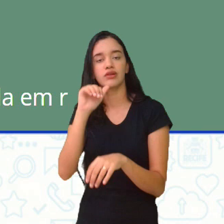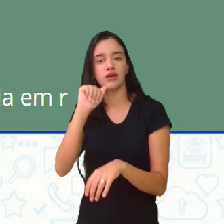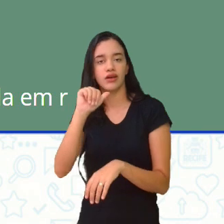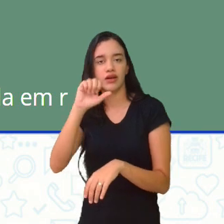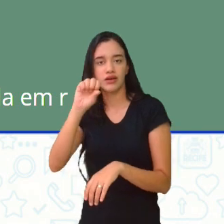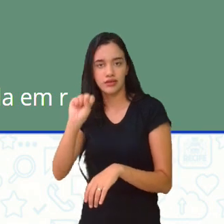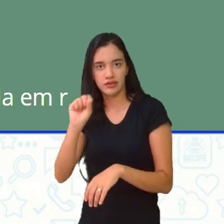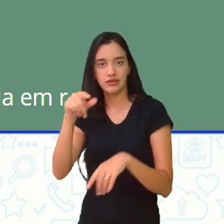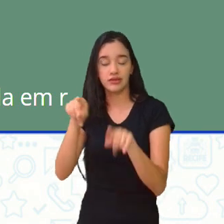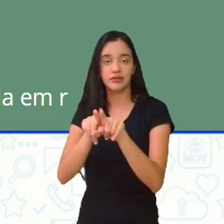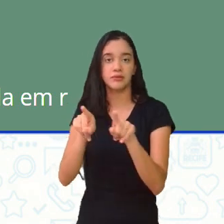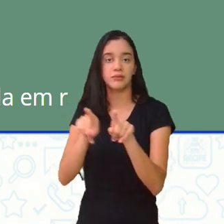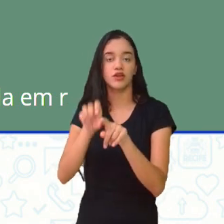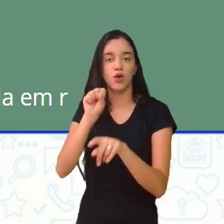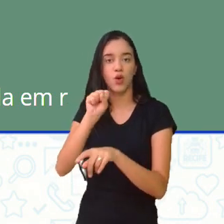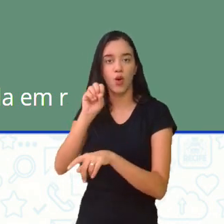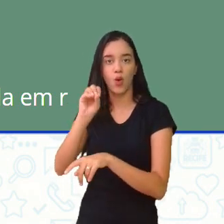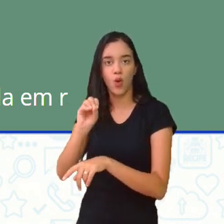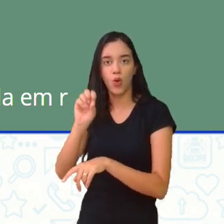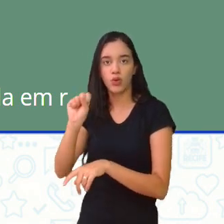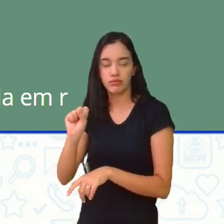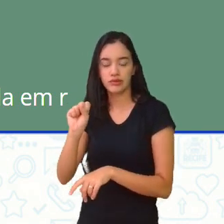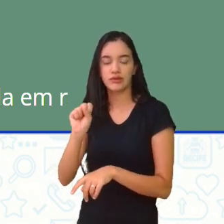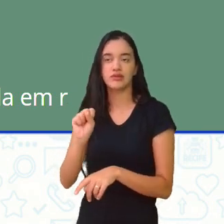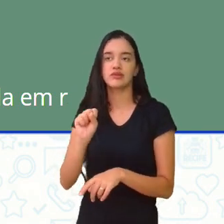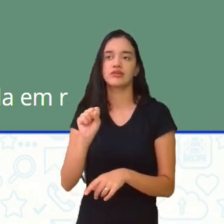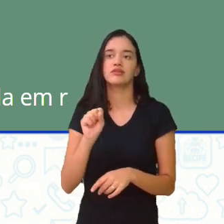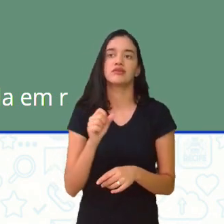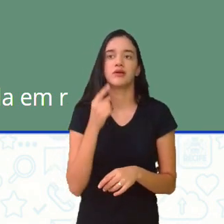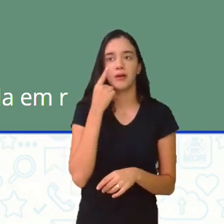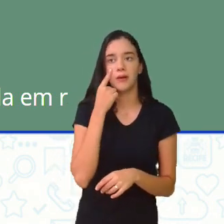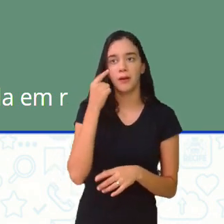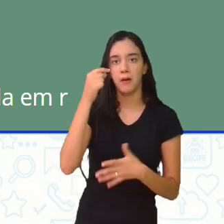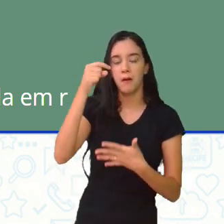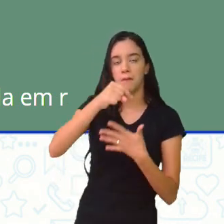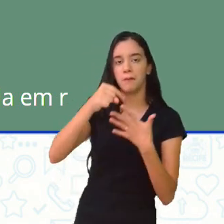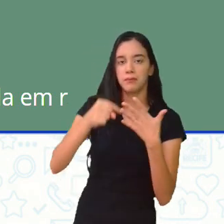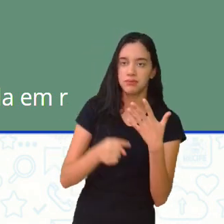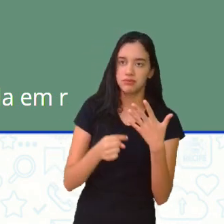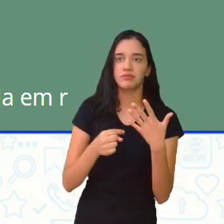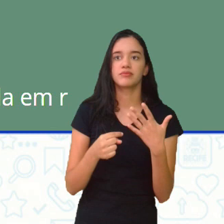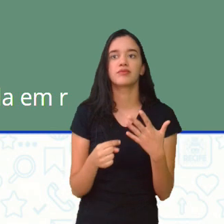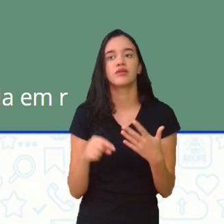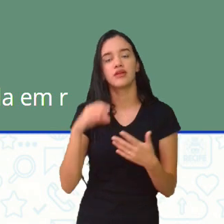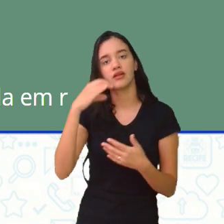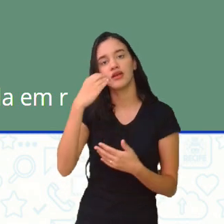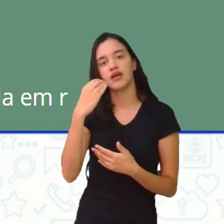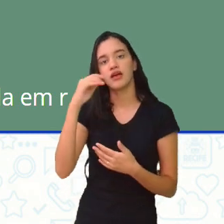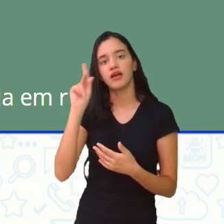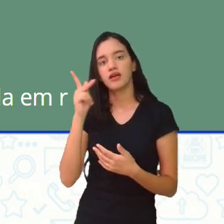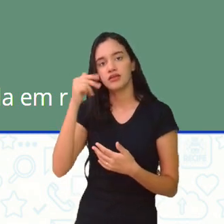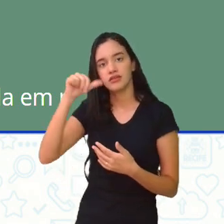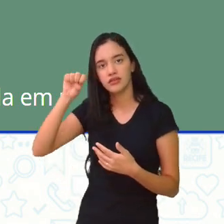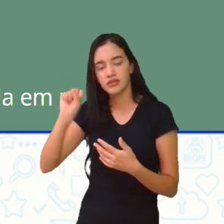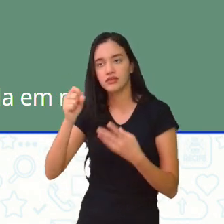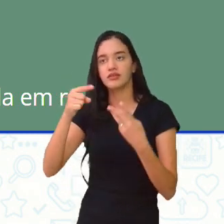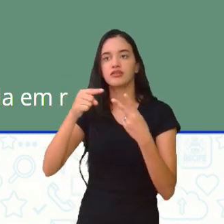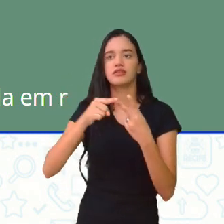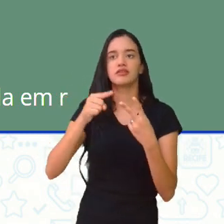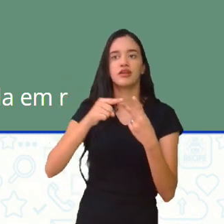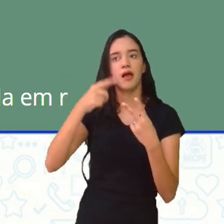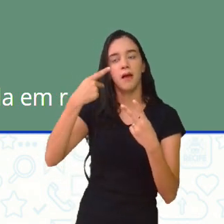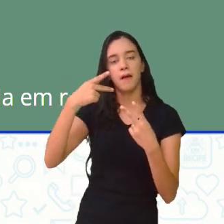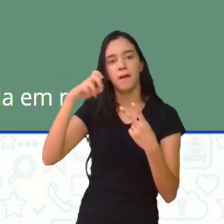e OS, não é? Como exemplo, chás, pés, pós, dó, ré, não é? Regras